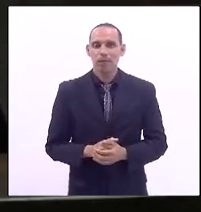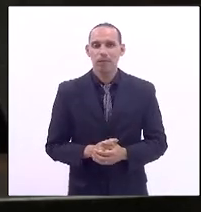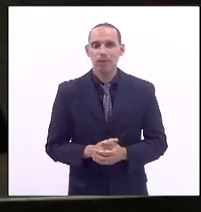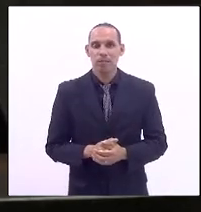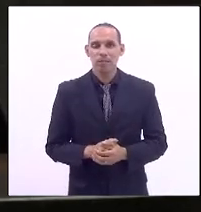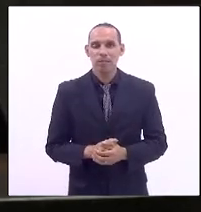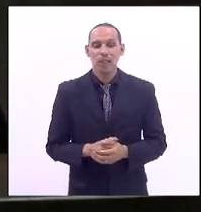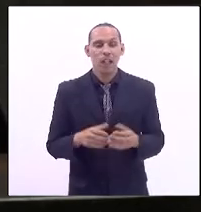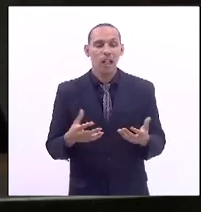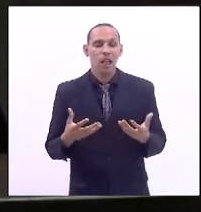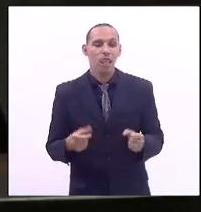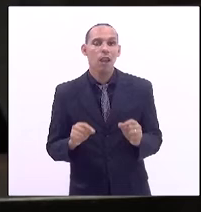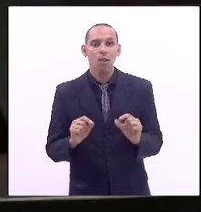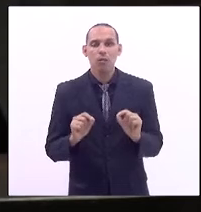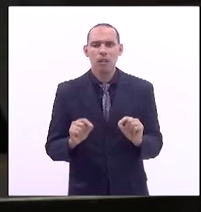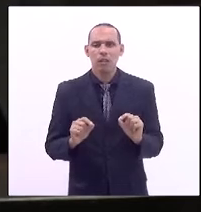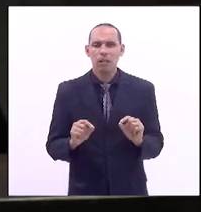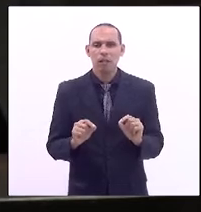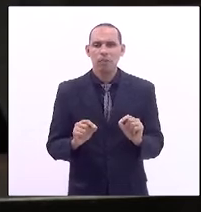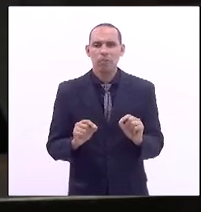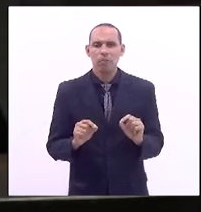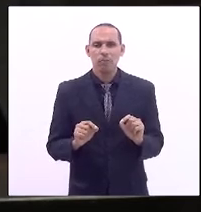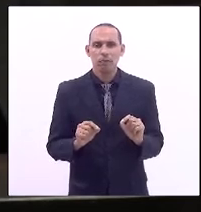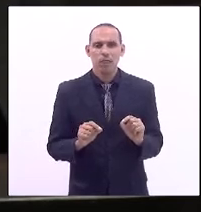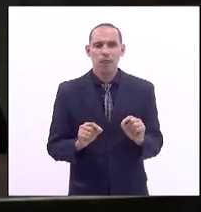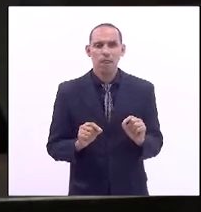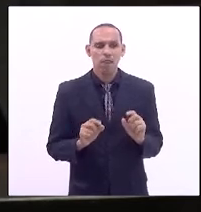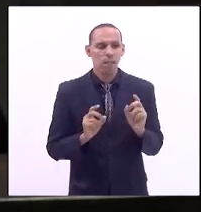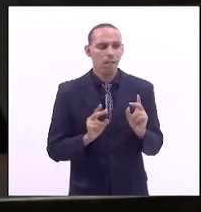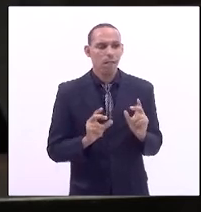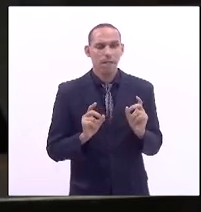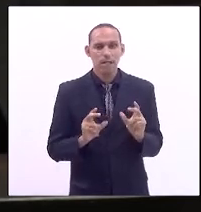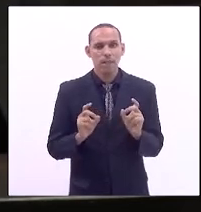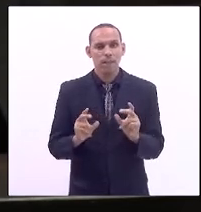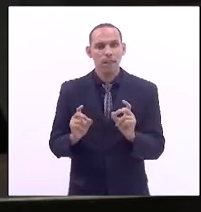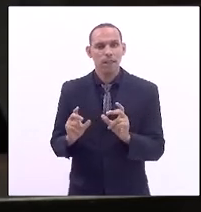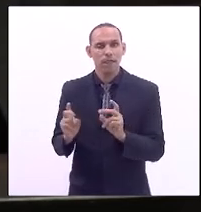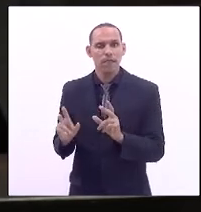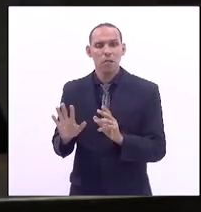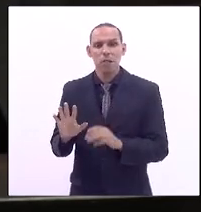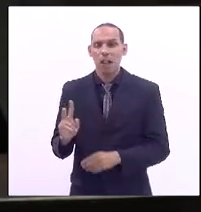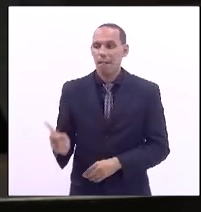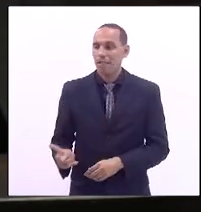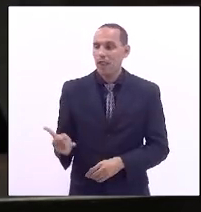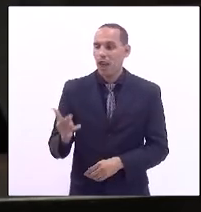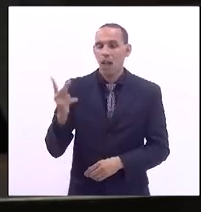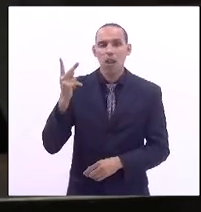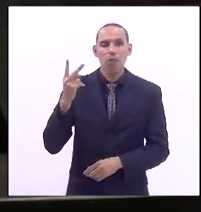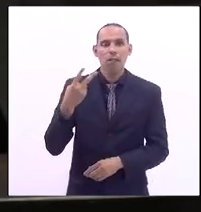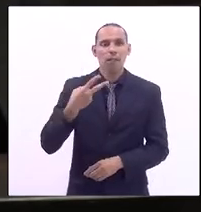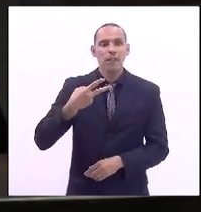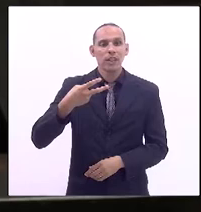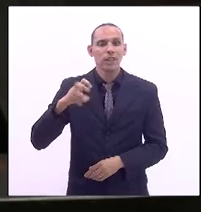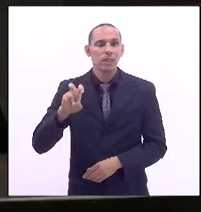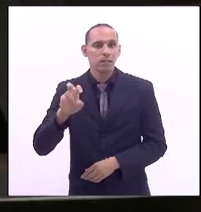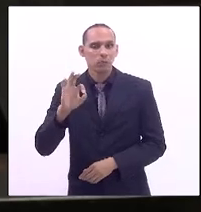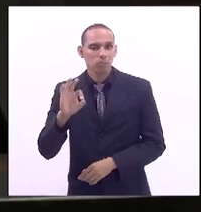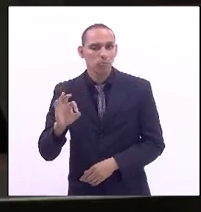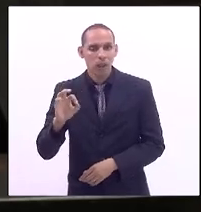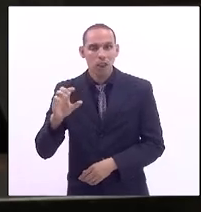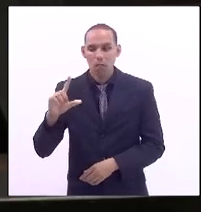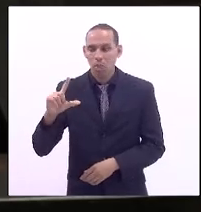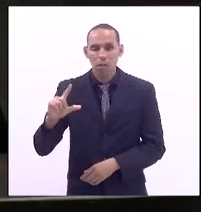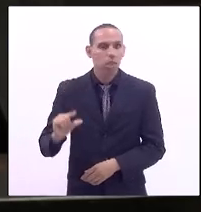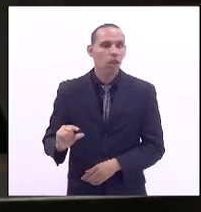admitindo a possibilidade de fazê-lo com valores 25% inferiores